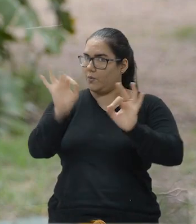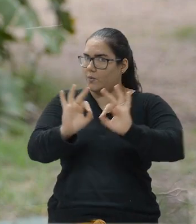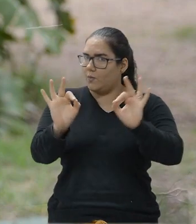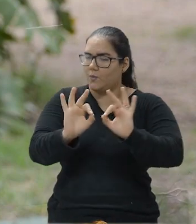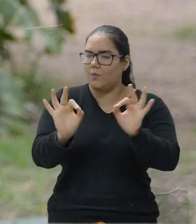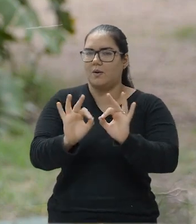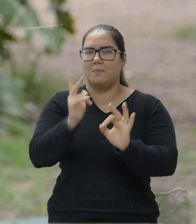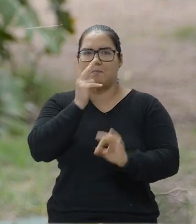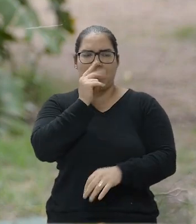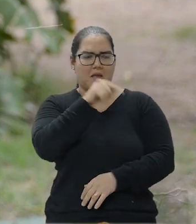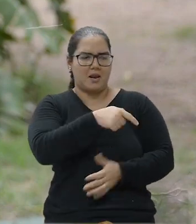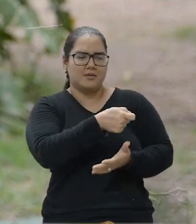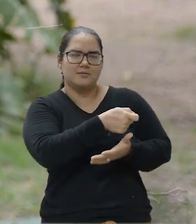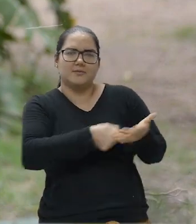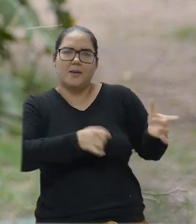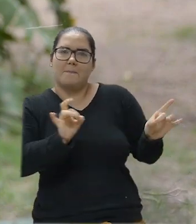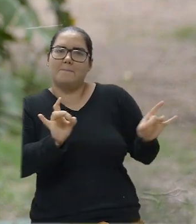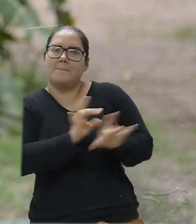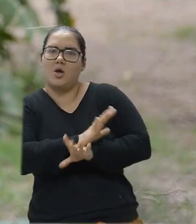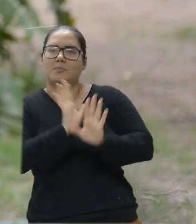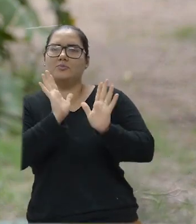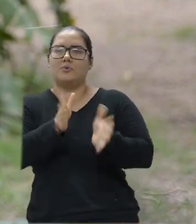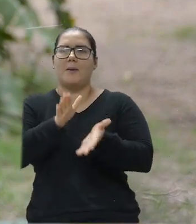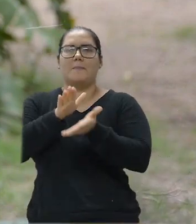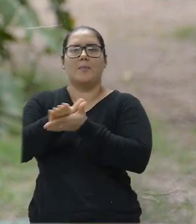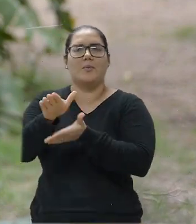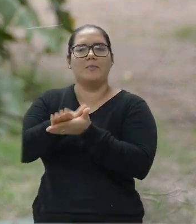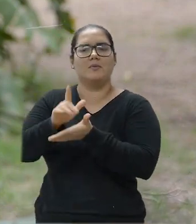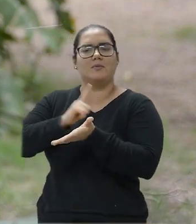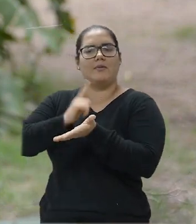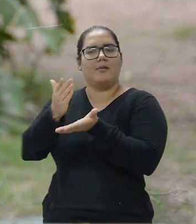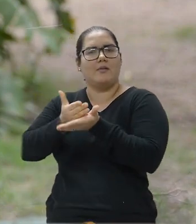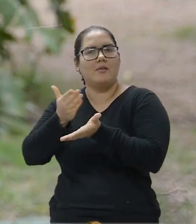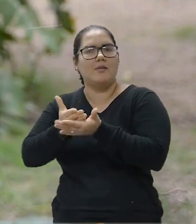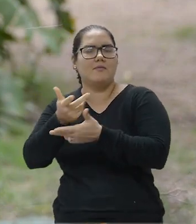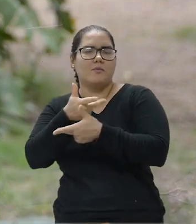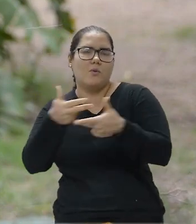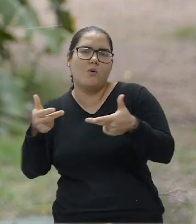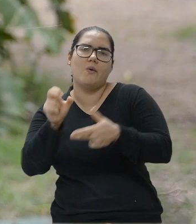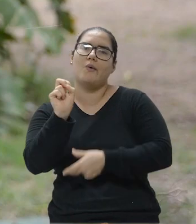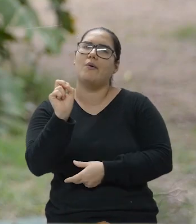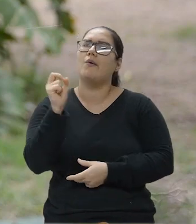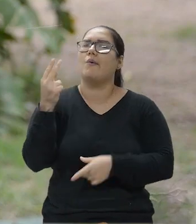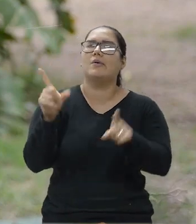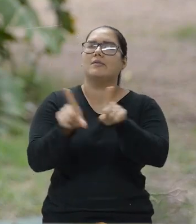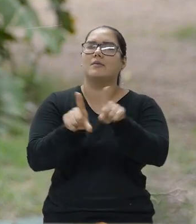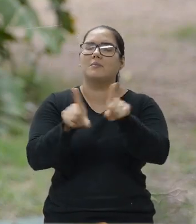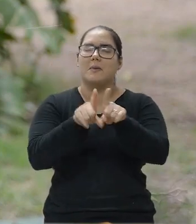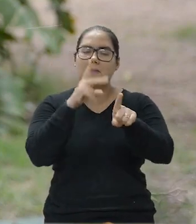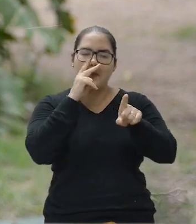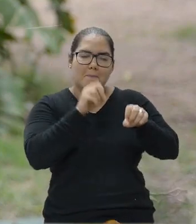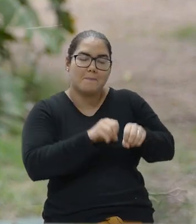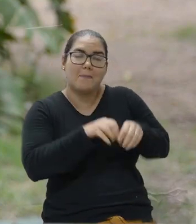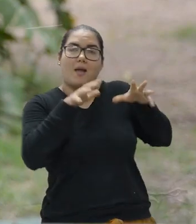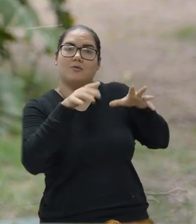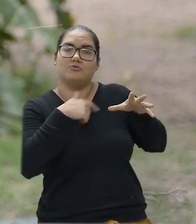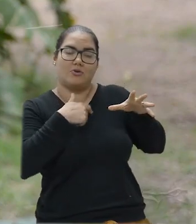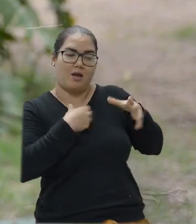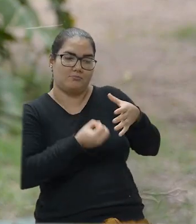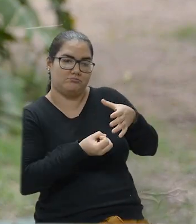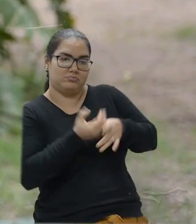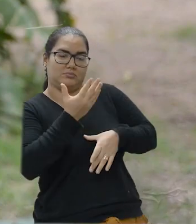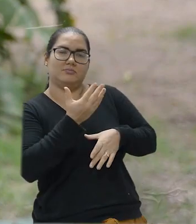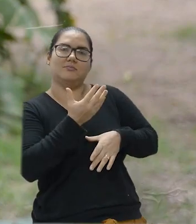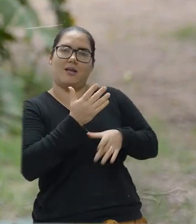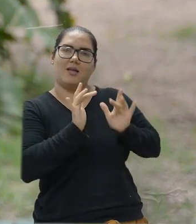escrevia crônica, que escrevemos já vem prontos e devidamente publicados nos livros, ou num passe de